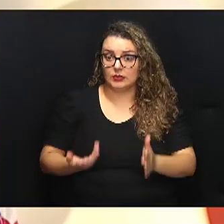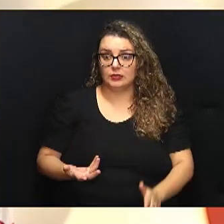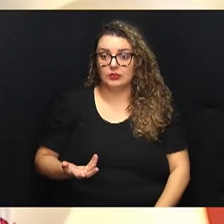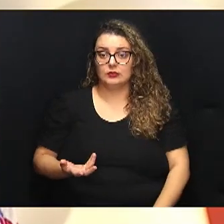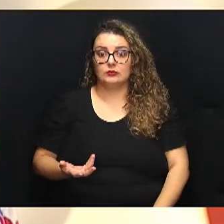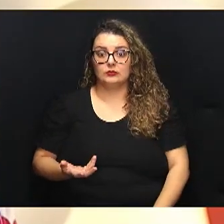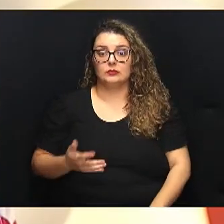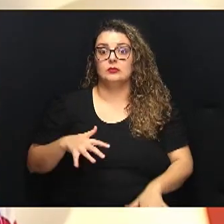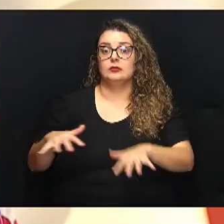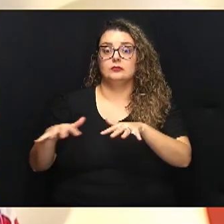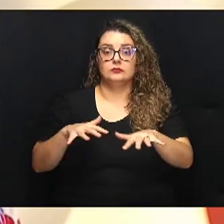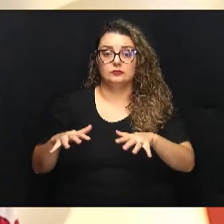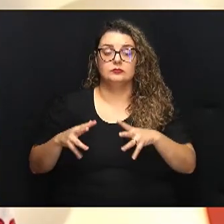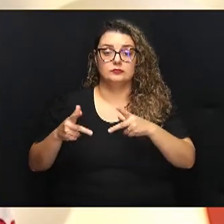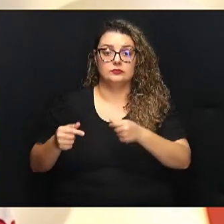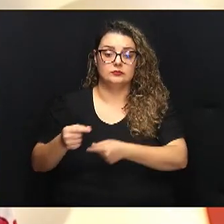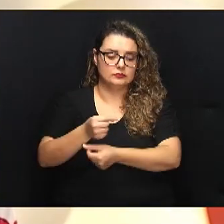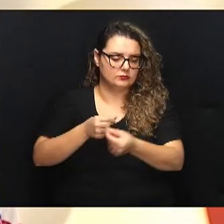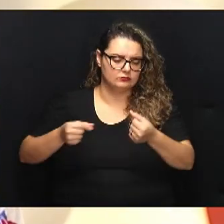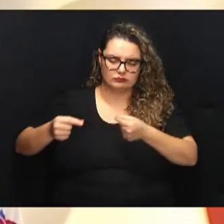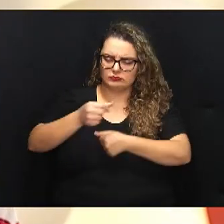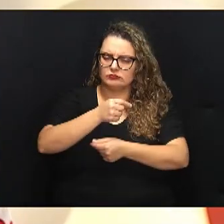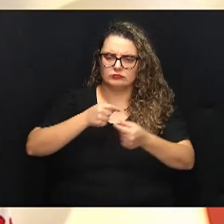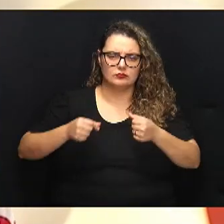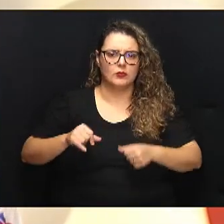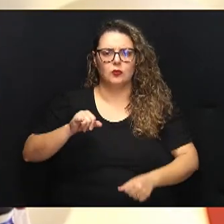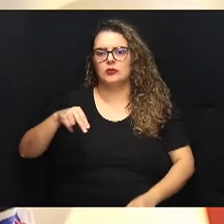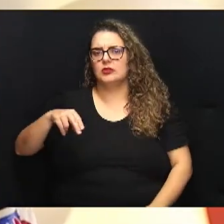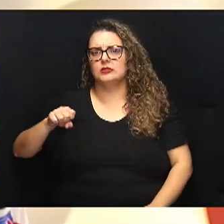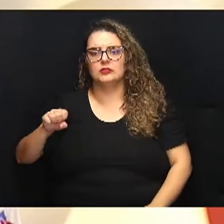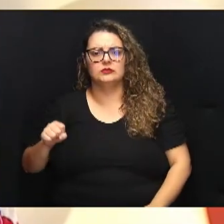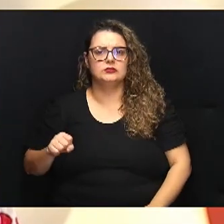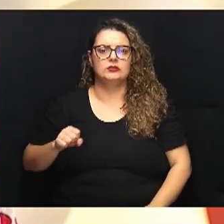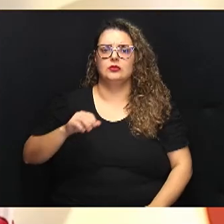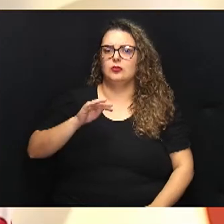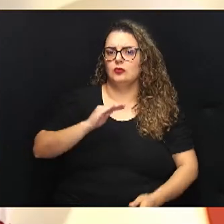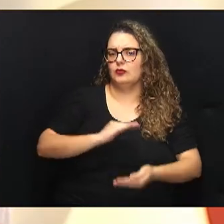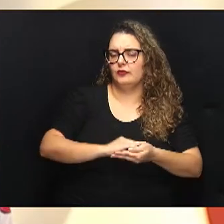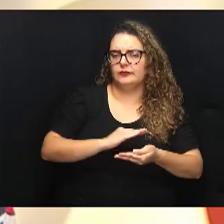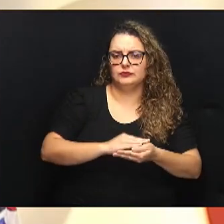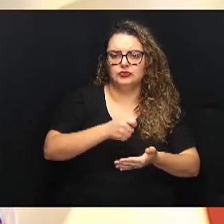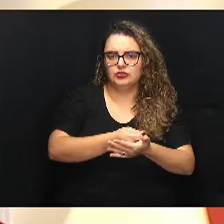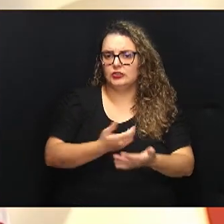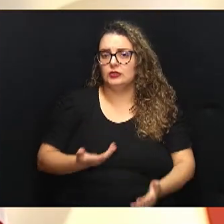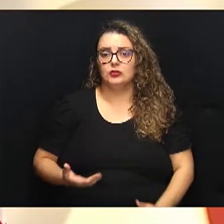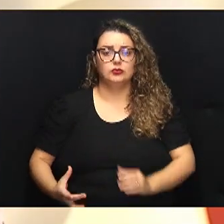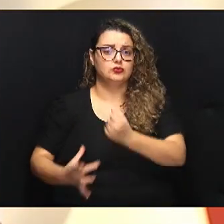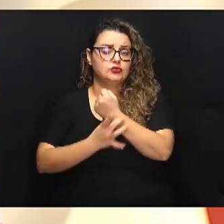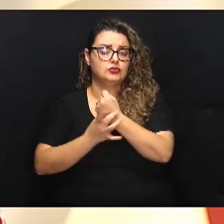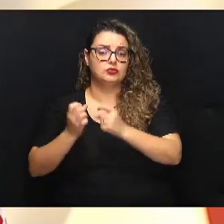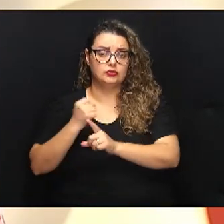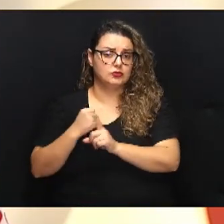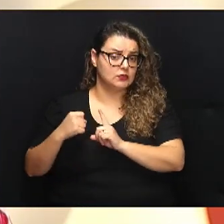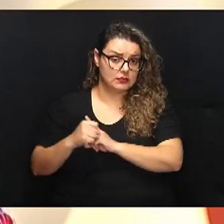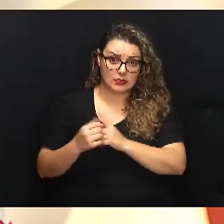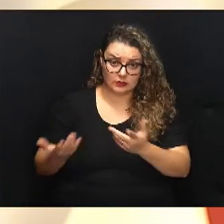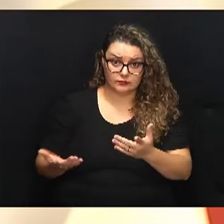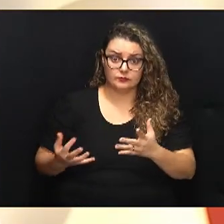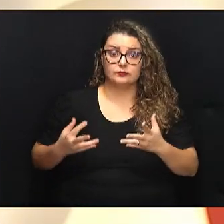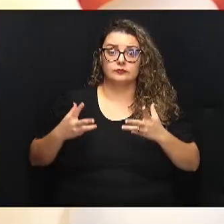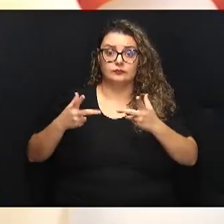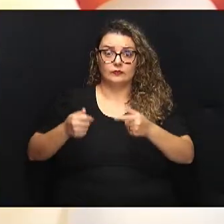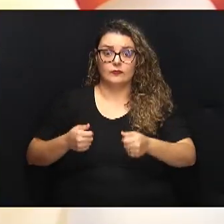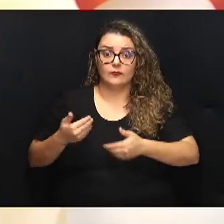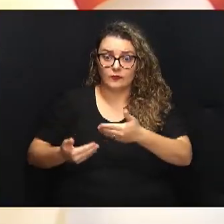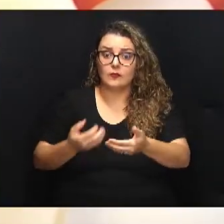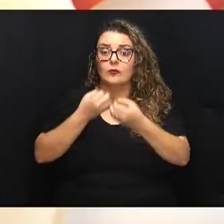ele movimenta tudo. Movimenta o INSS, o Fundo de Garantia, o Seguro Social. Então, tudo anda